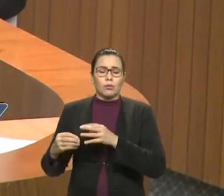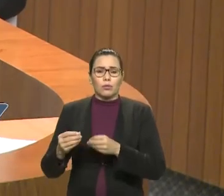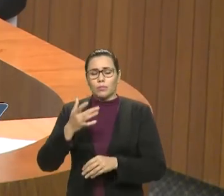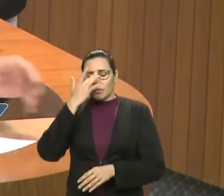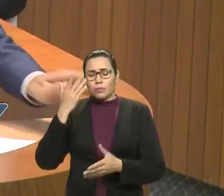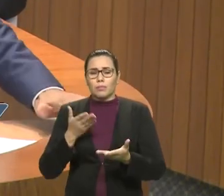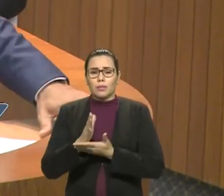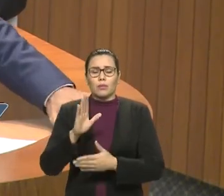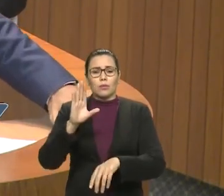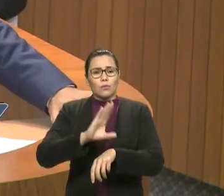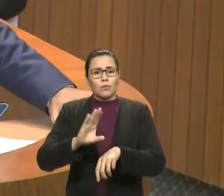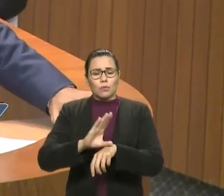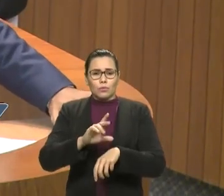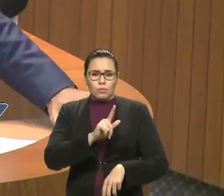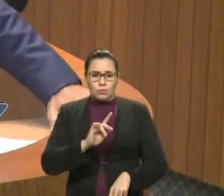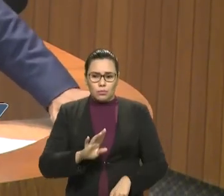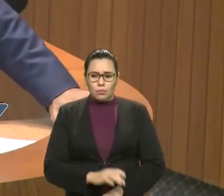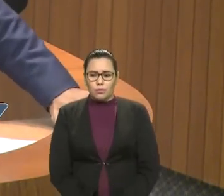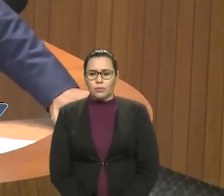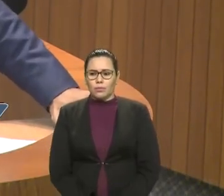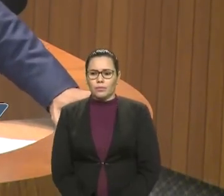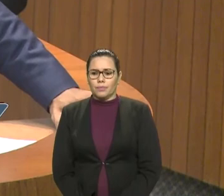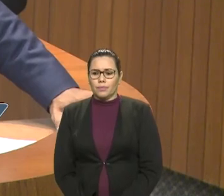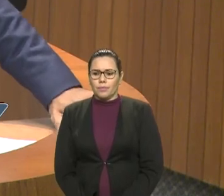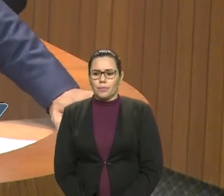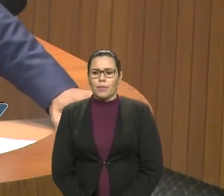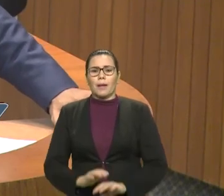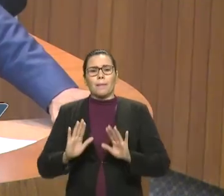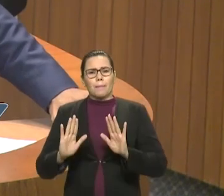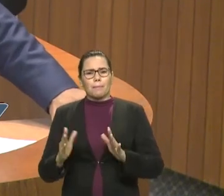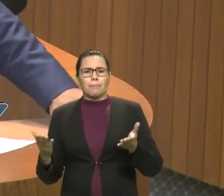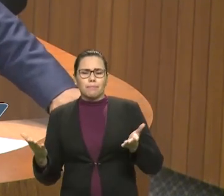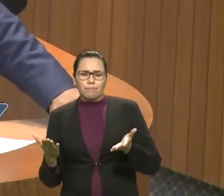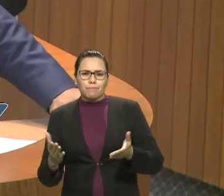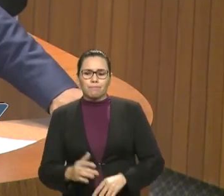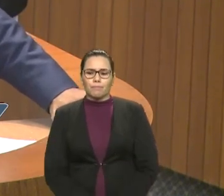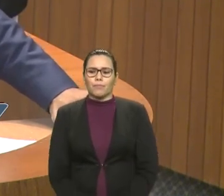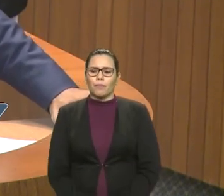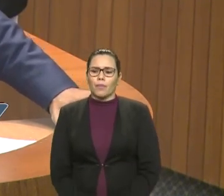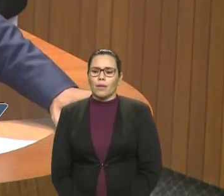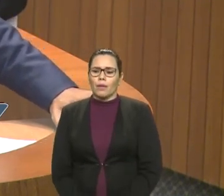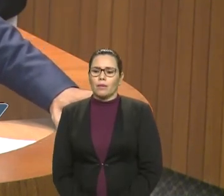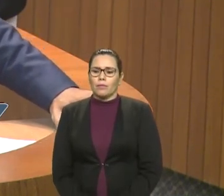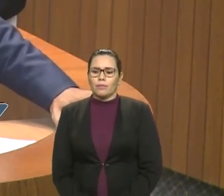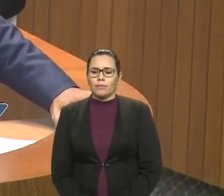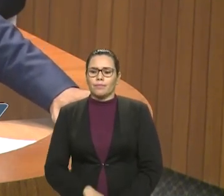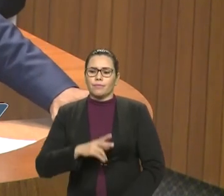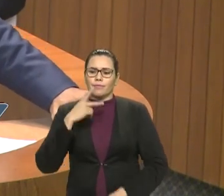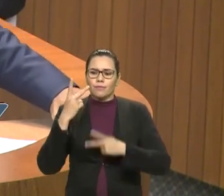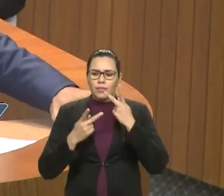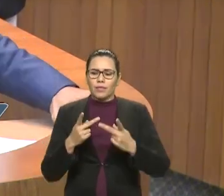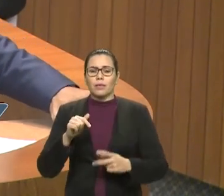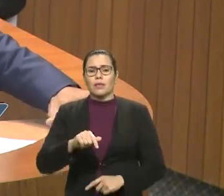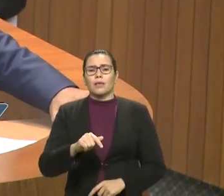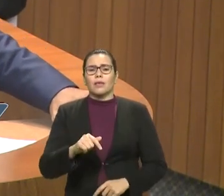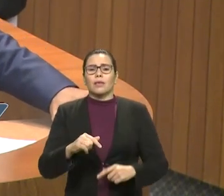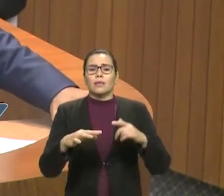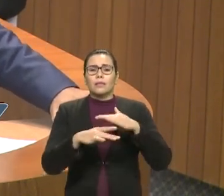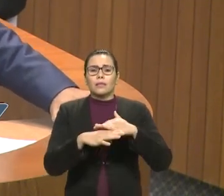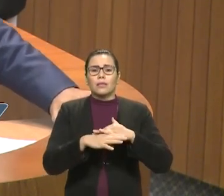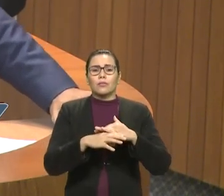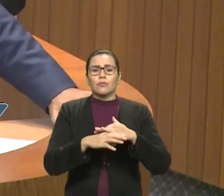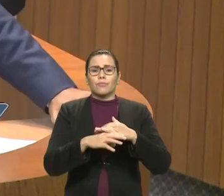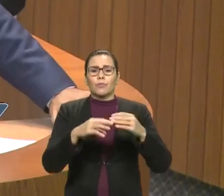durante a sessão, o deputado Wellington do Curso falou em defesa de reajuste salarial em benefício dos professores de